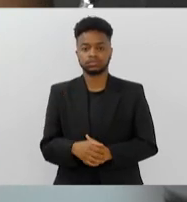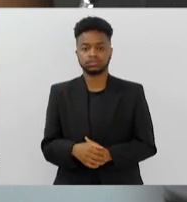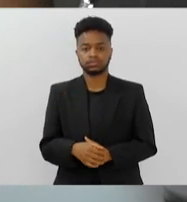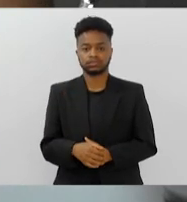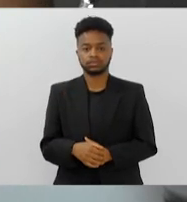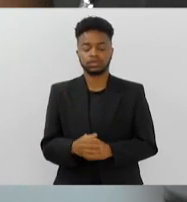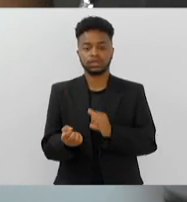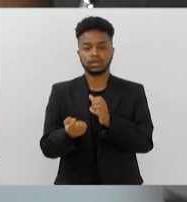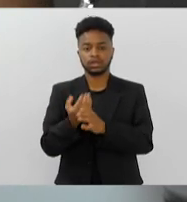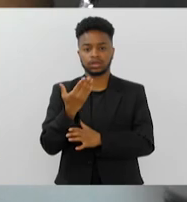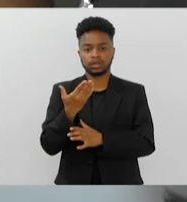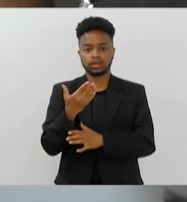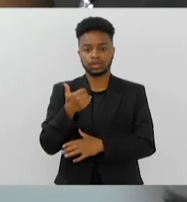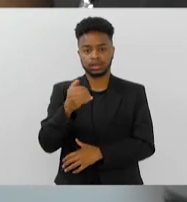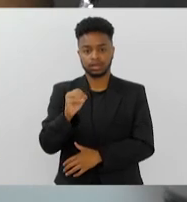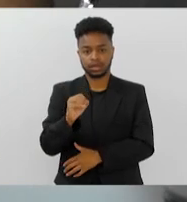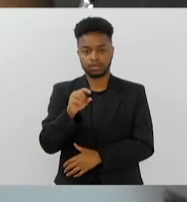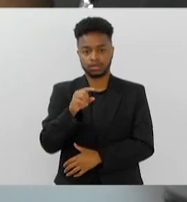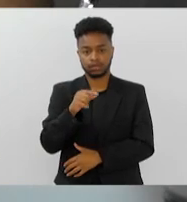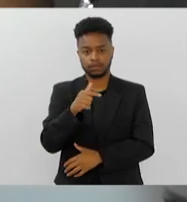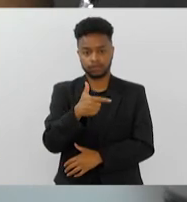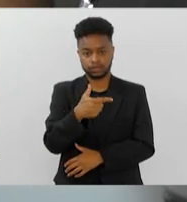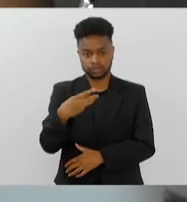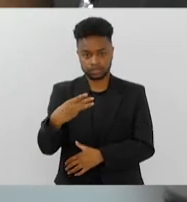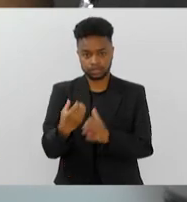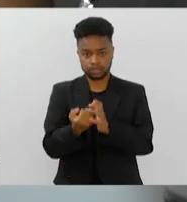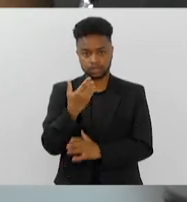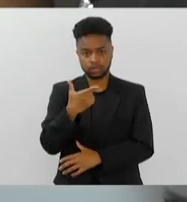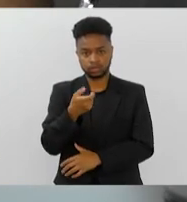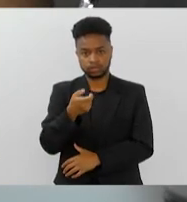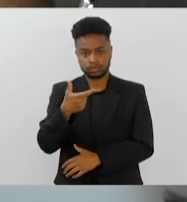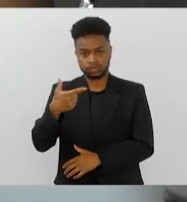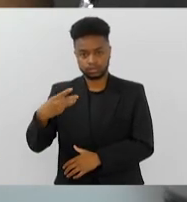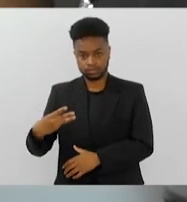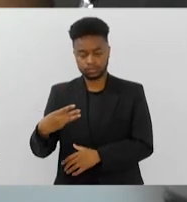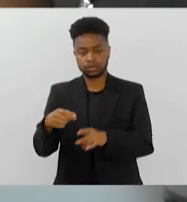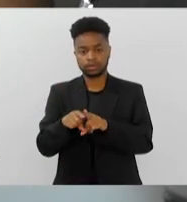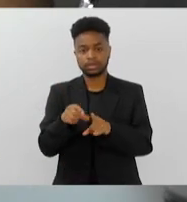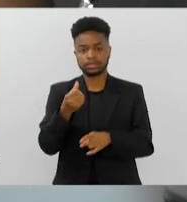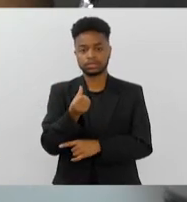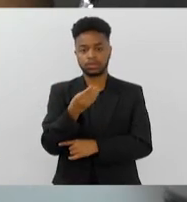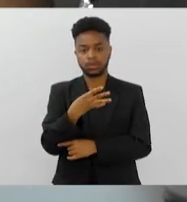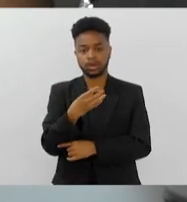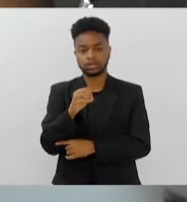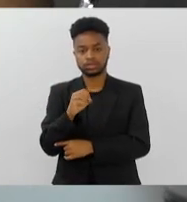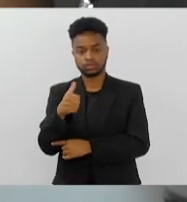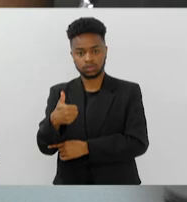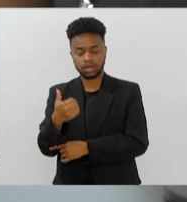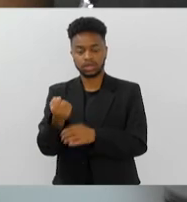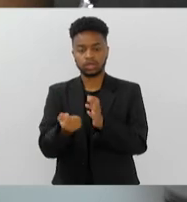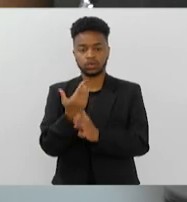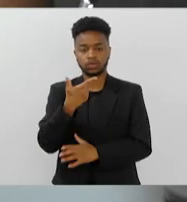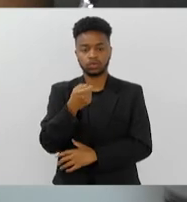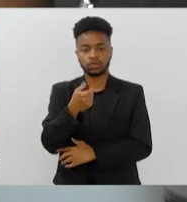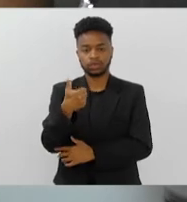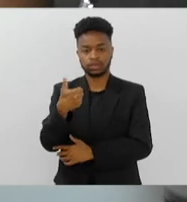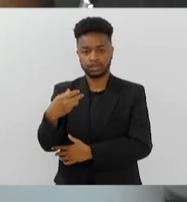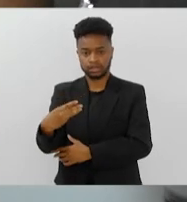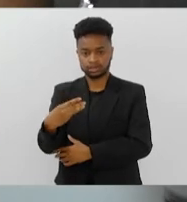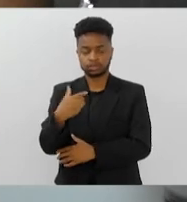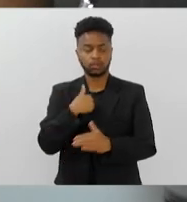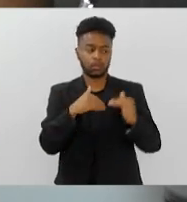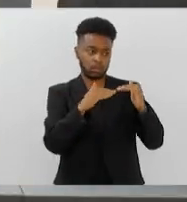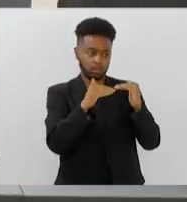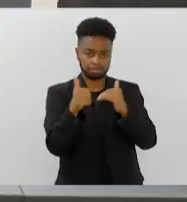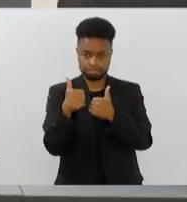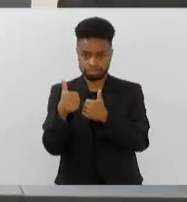de 20, a 10.023 é de 23 e a 6.401 é de 2013. Concordo. Todos